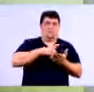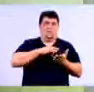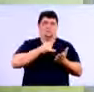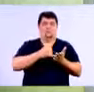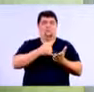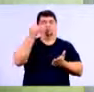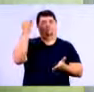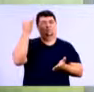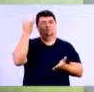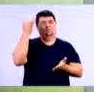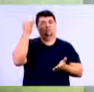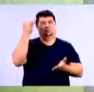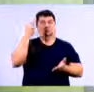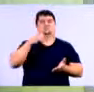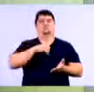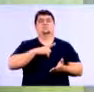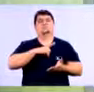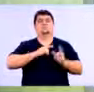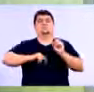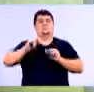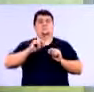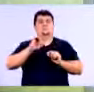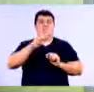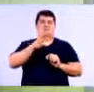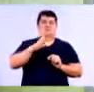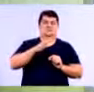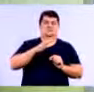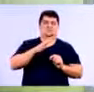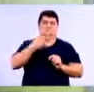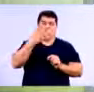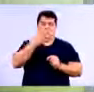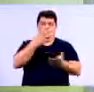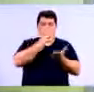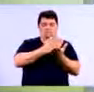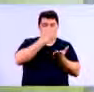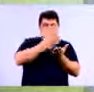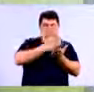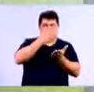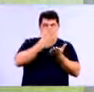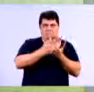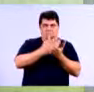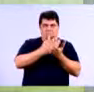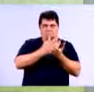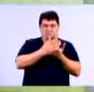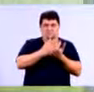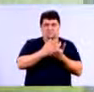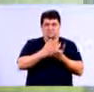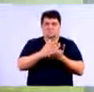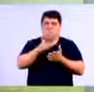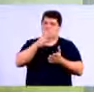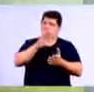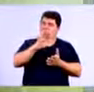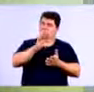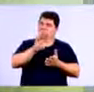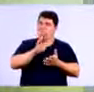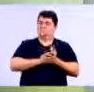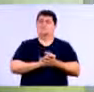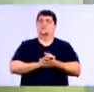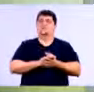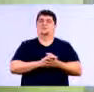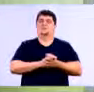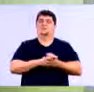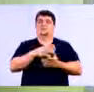juros. Então, ficou em média 4 parcelas apenas, viu, Denise? Vou fazer para você